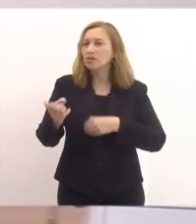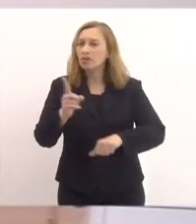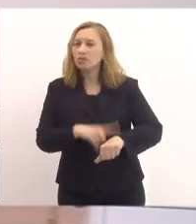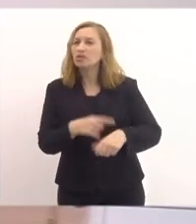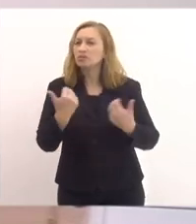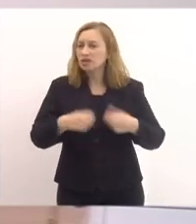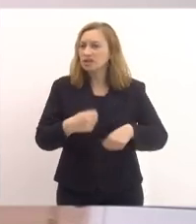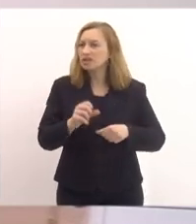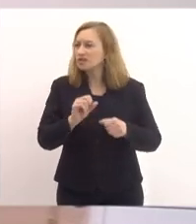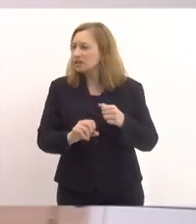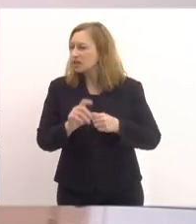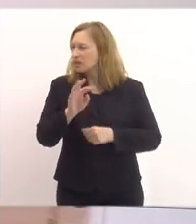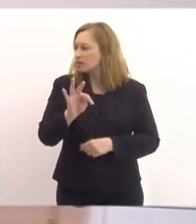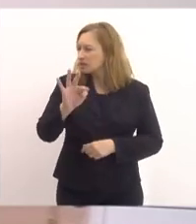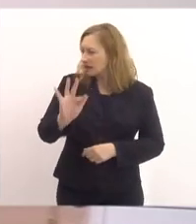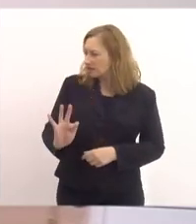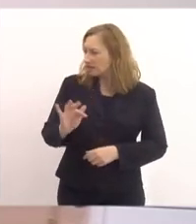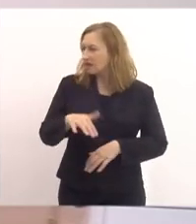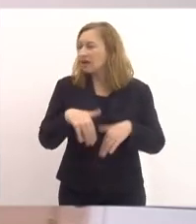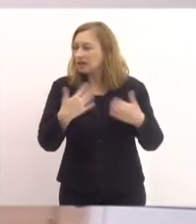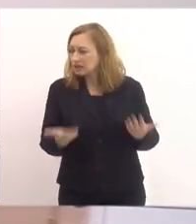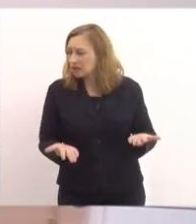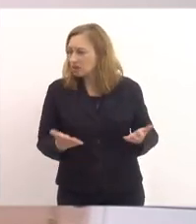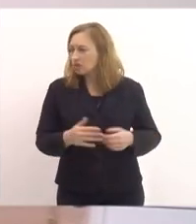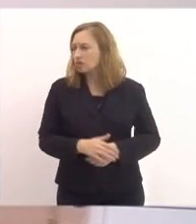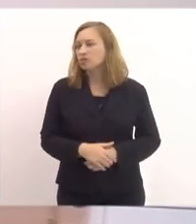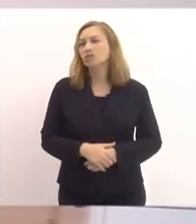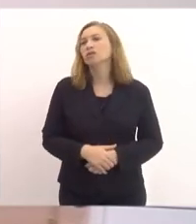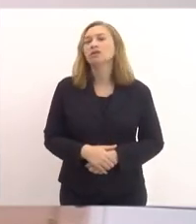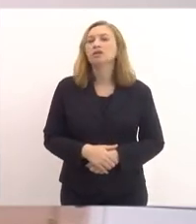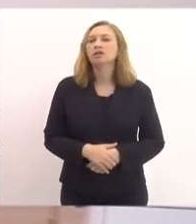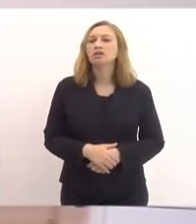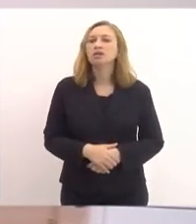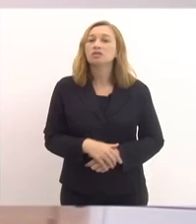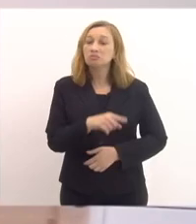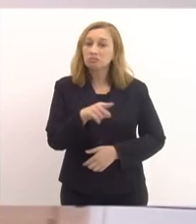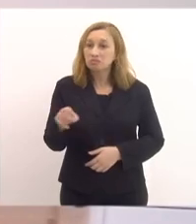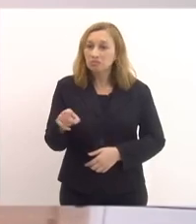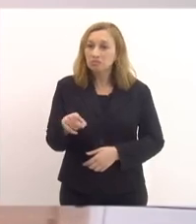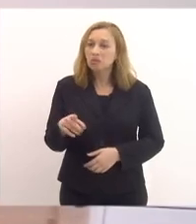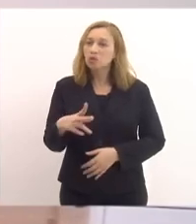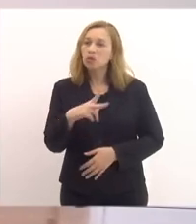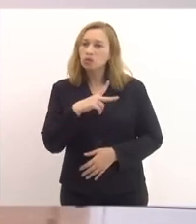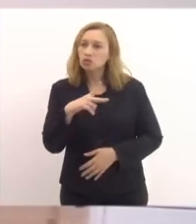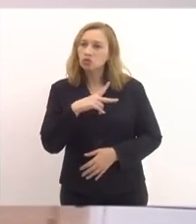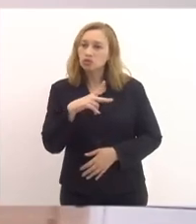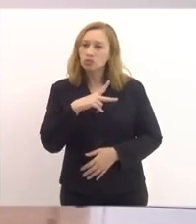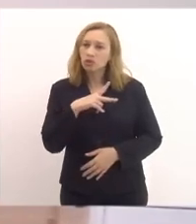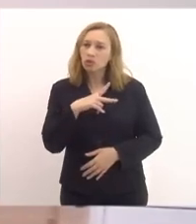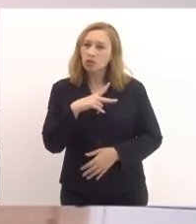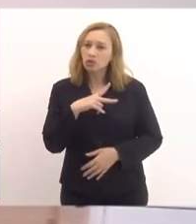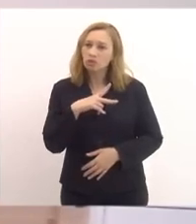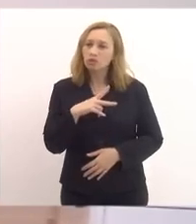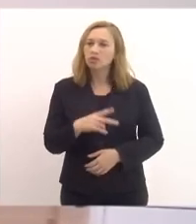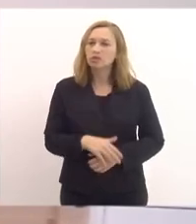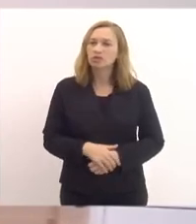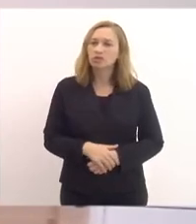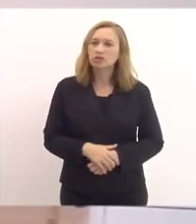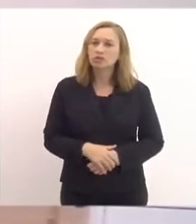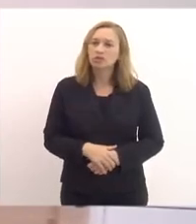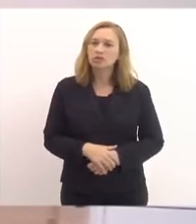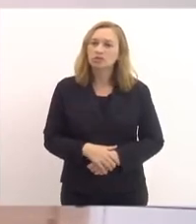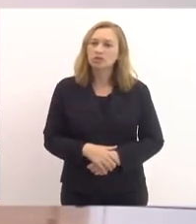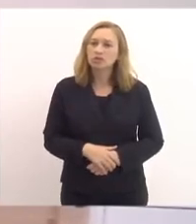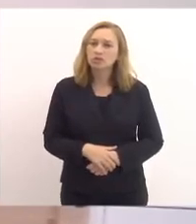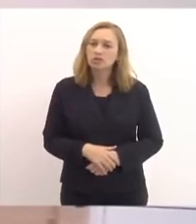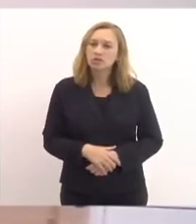TAF. Né? Então, acho assim que não eles mesmos, os próprios candidatos, né, entendem isso.